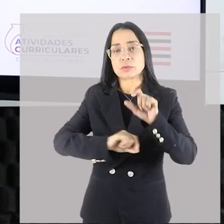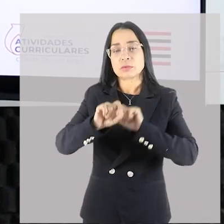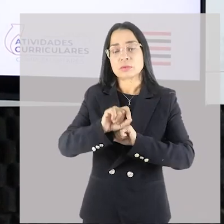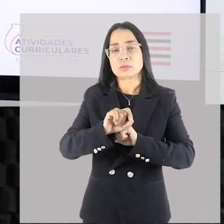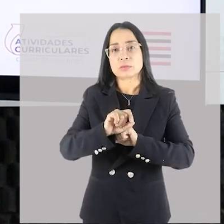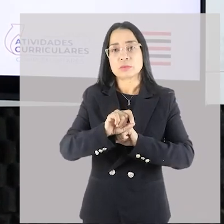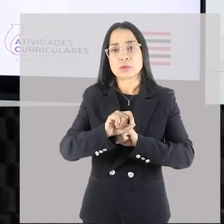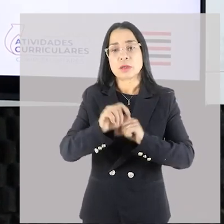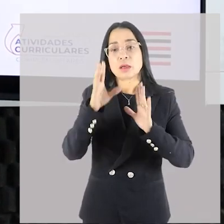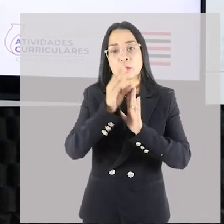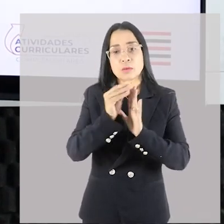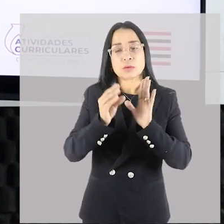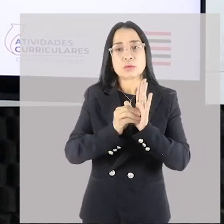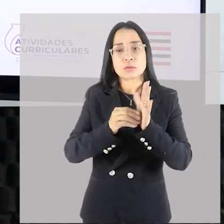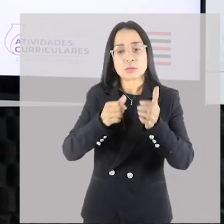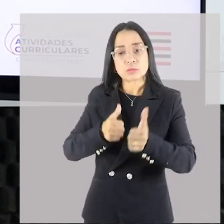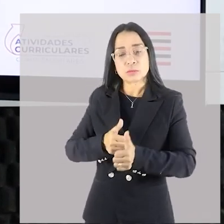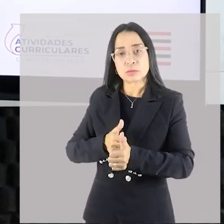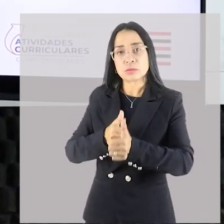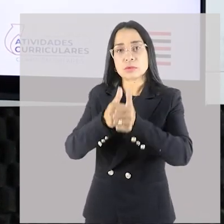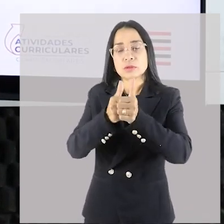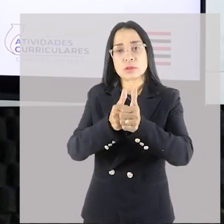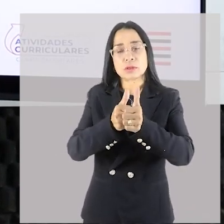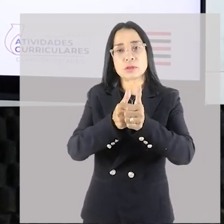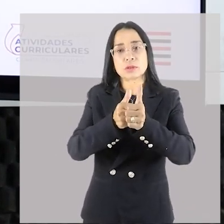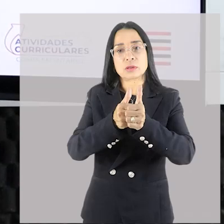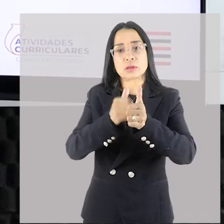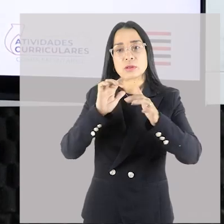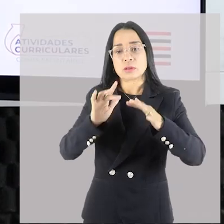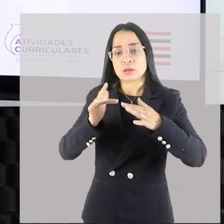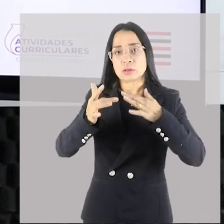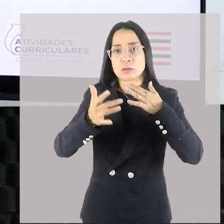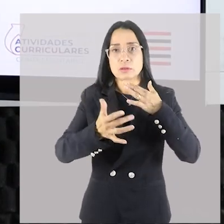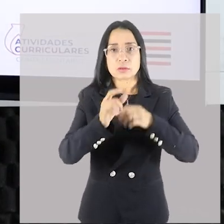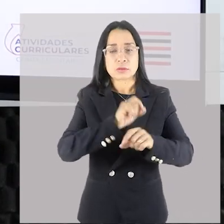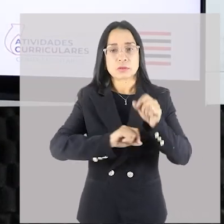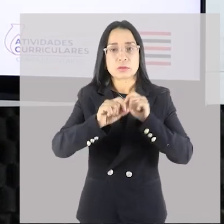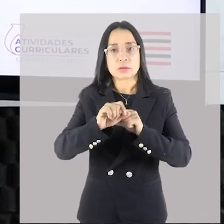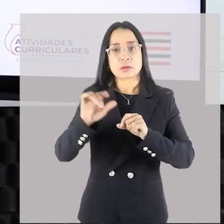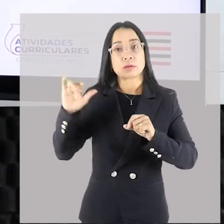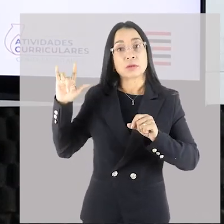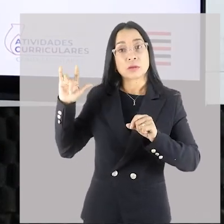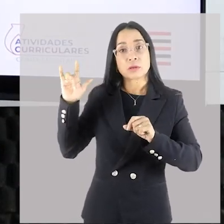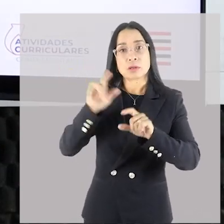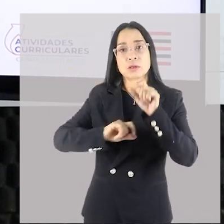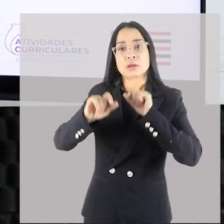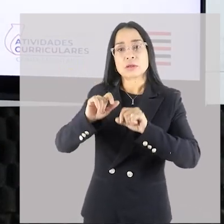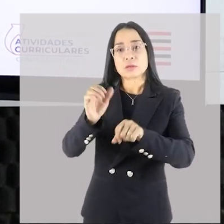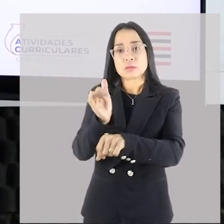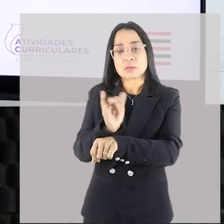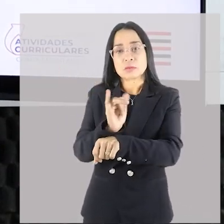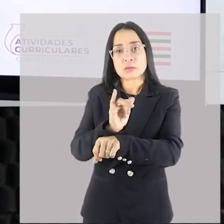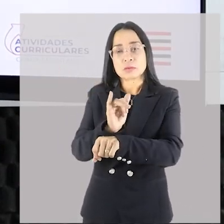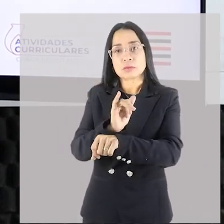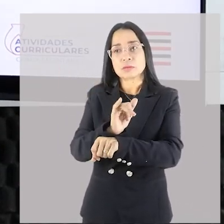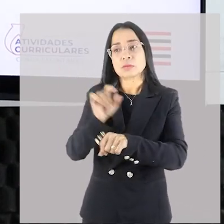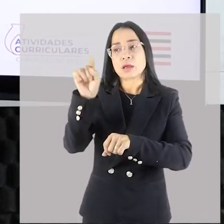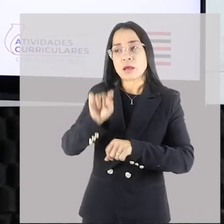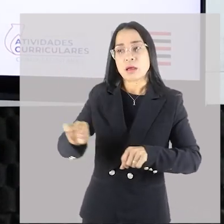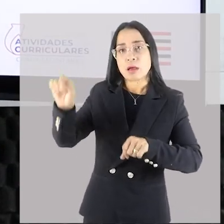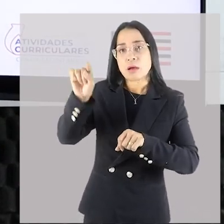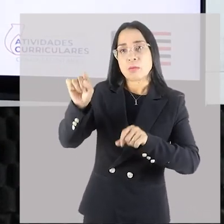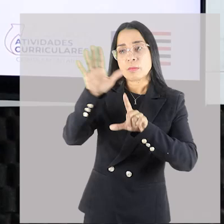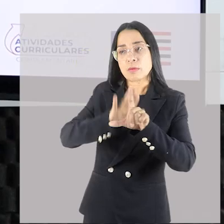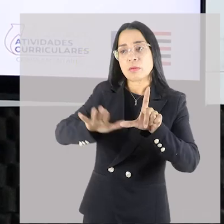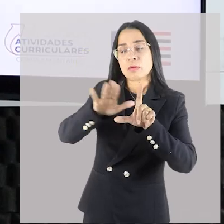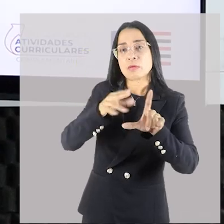conteúdo, tá bom? Segue a gente também lá nas redes sociais, no Instagram, no YouTube, tá? @plataforma Gonçalves